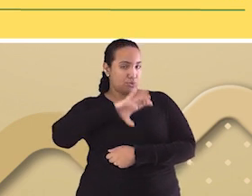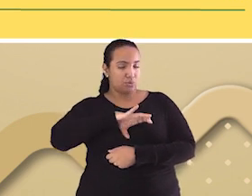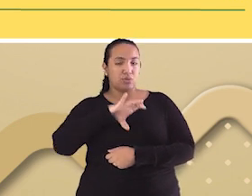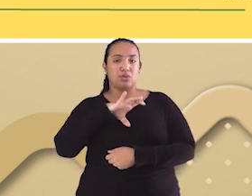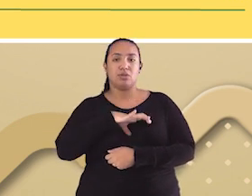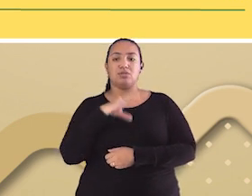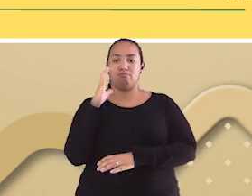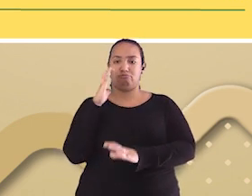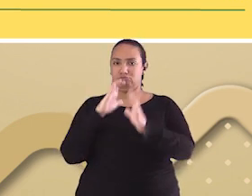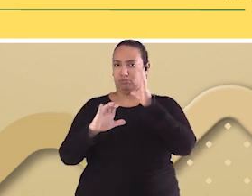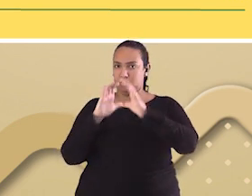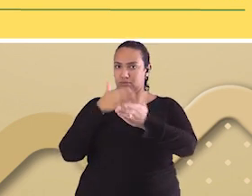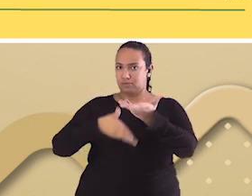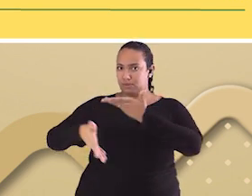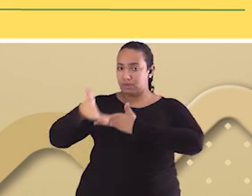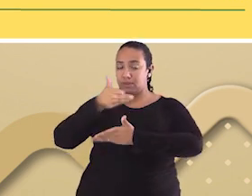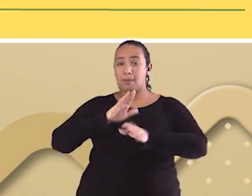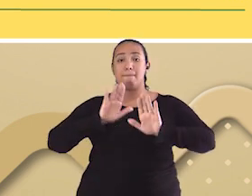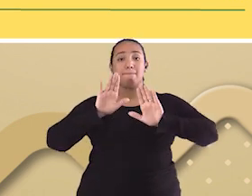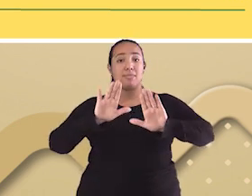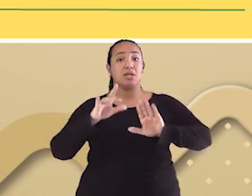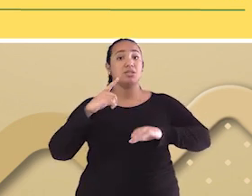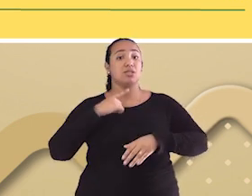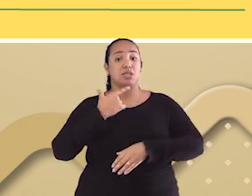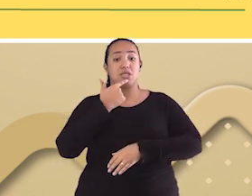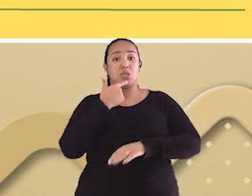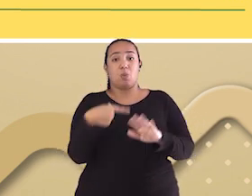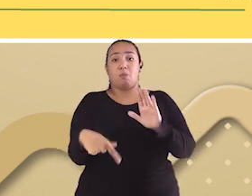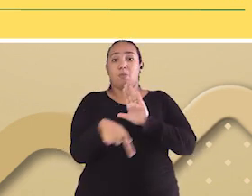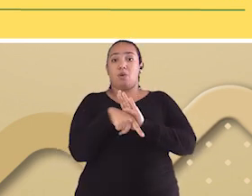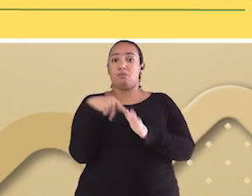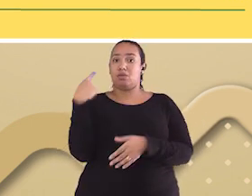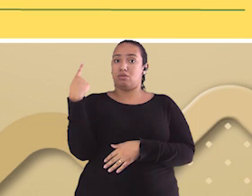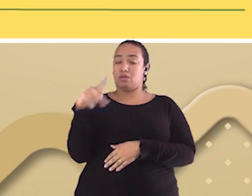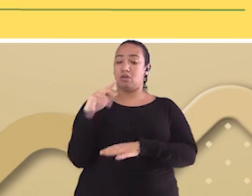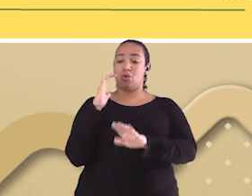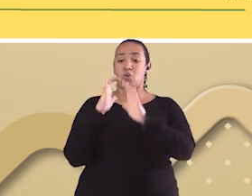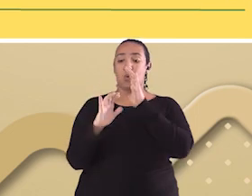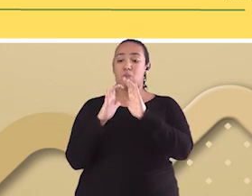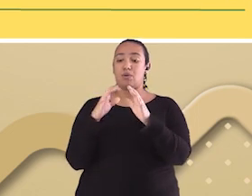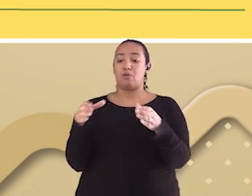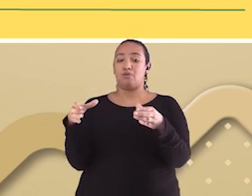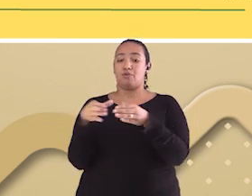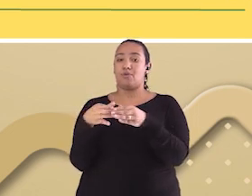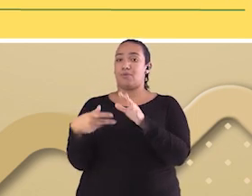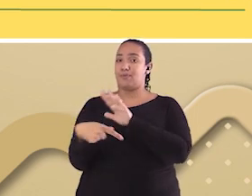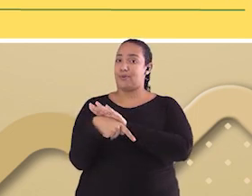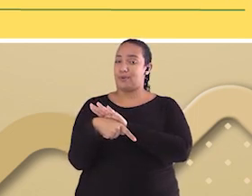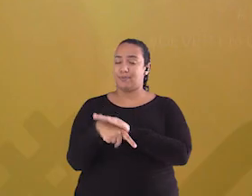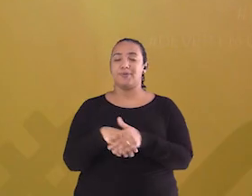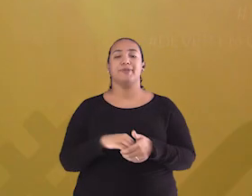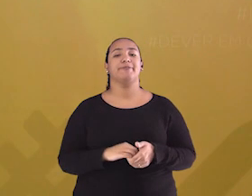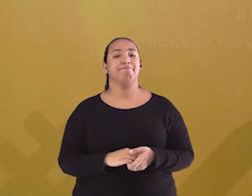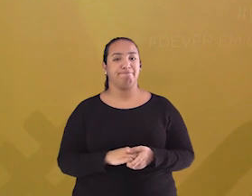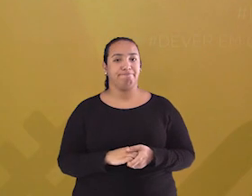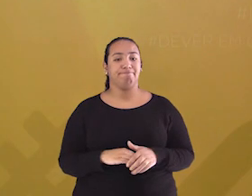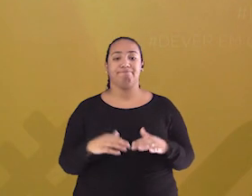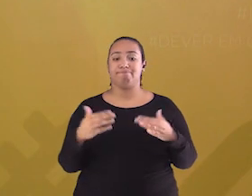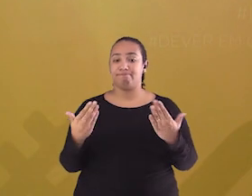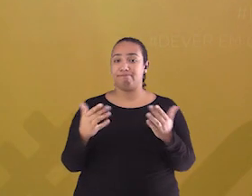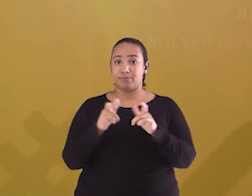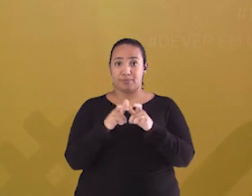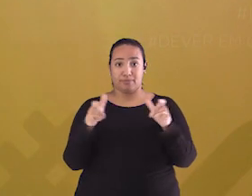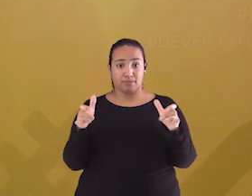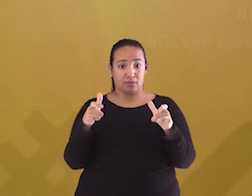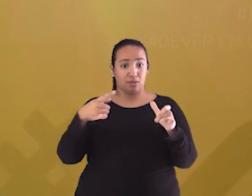demais habitantes em suas cidades, mas têm uma língua própria que usam para se comunicarem entre si em geral. Muitos